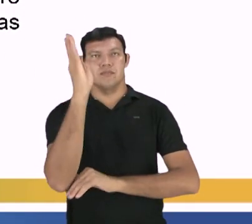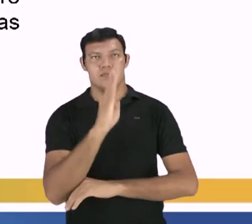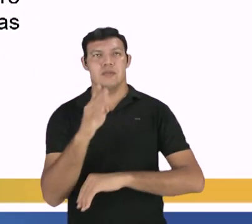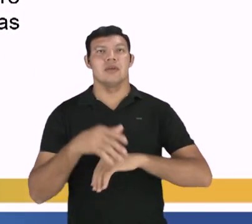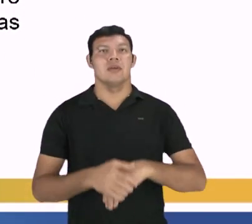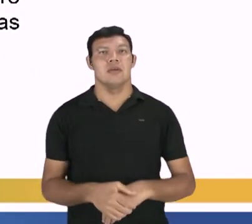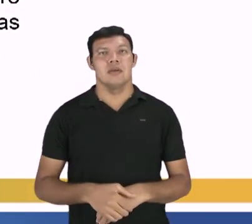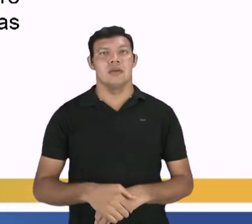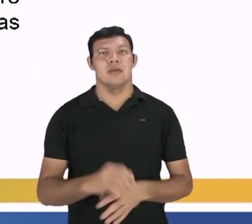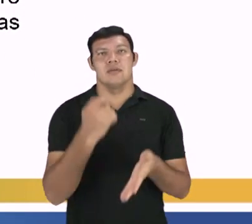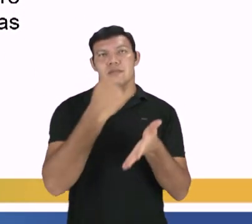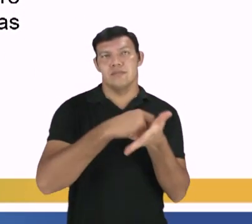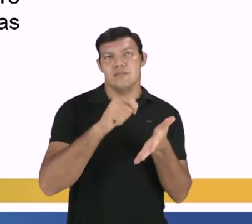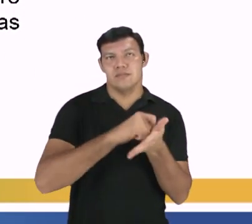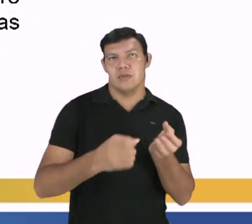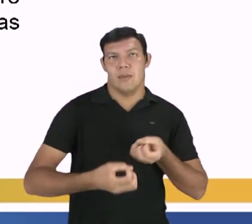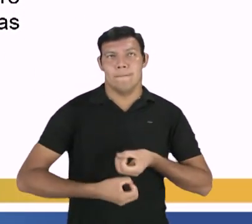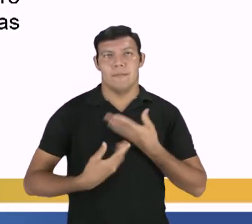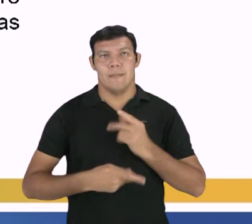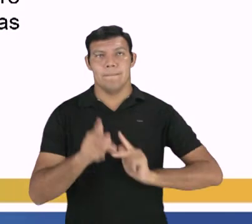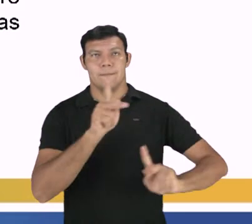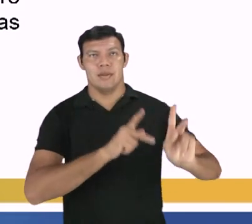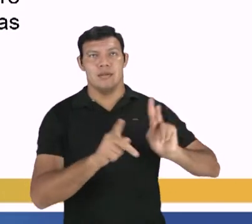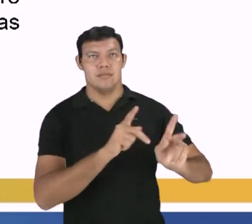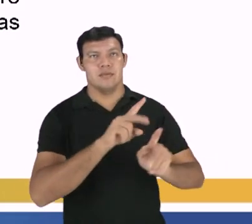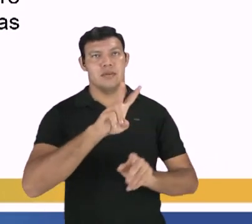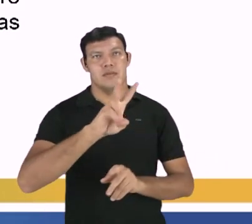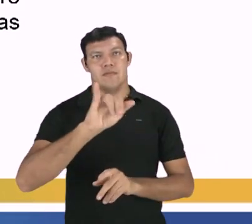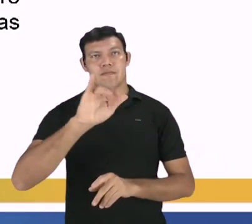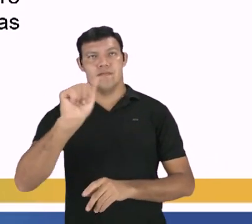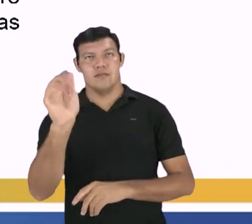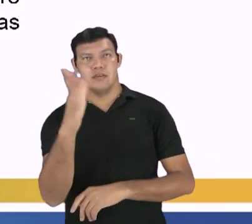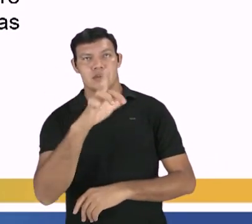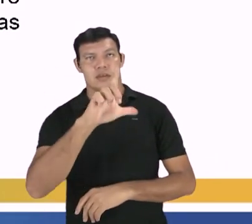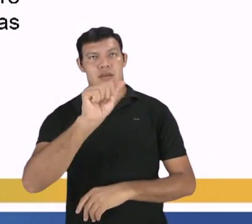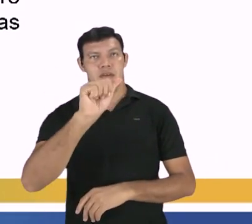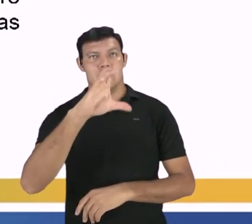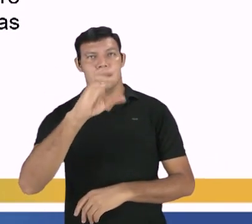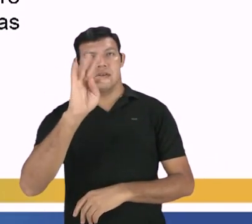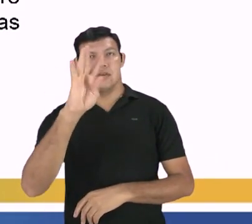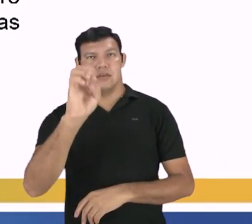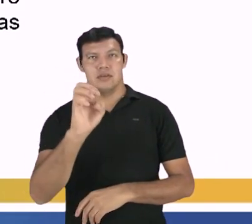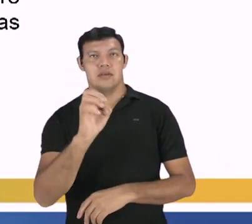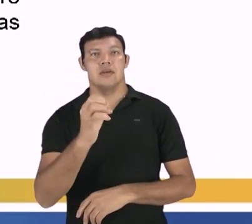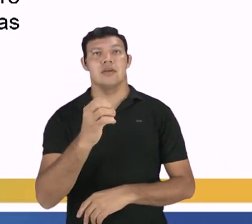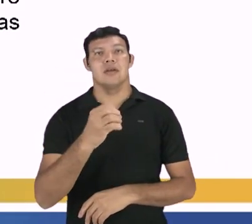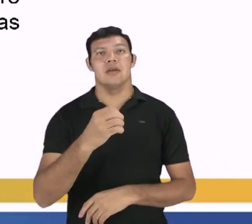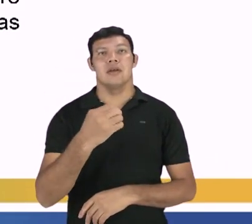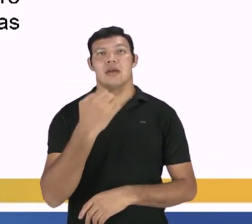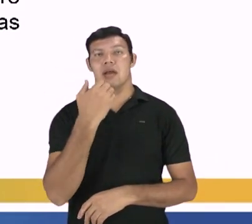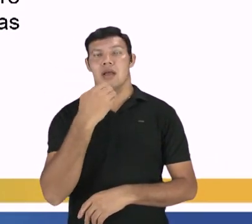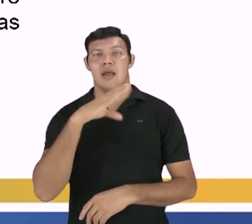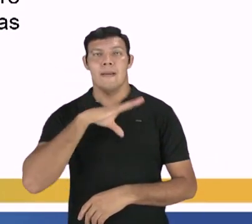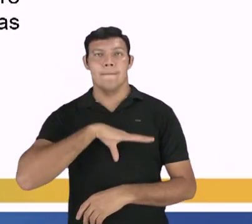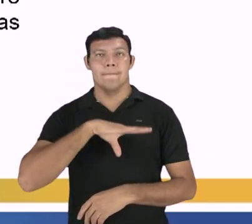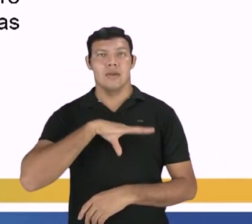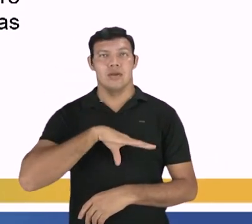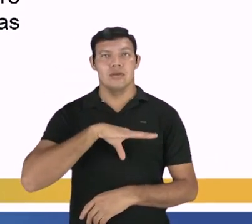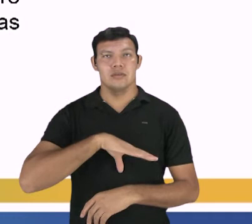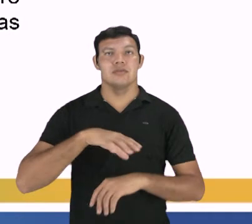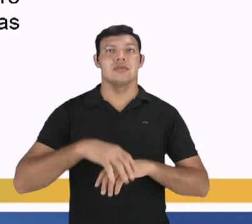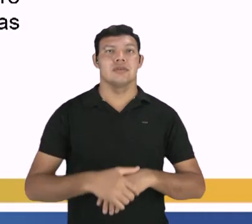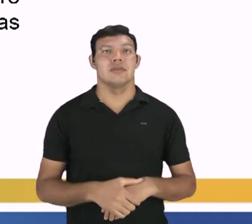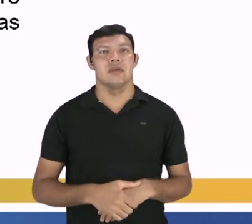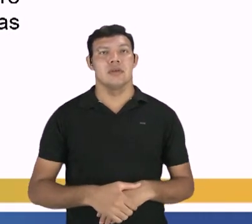Bilac é autor de poemas populares como Via Láctea, Língua Portuguesa, Ora direis, né,